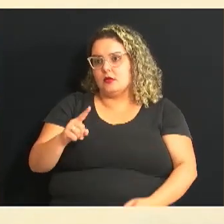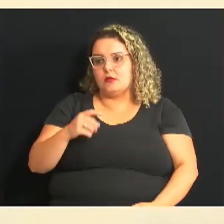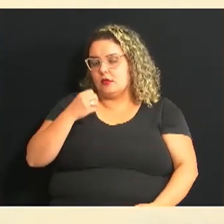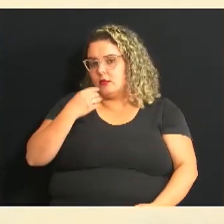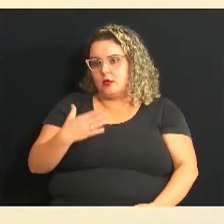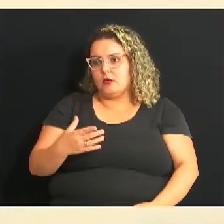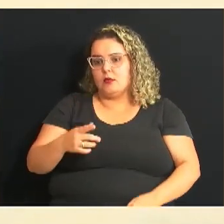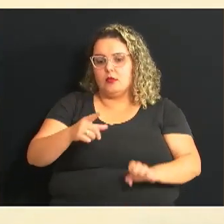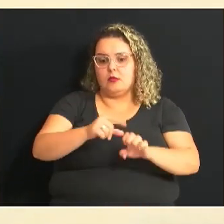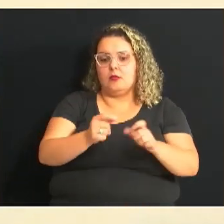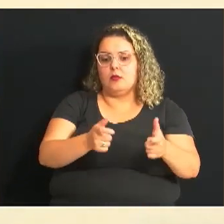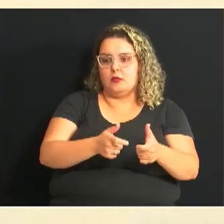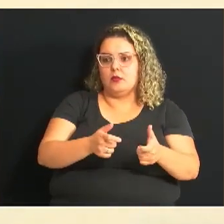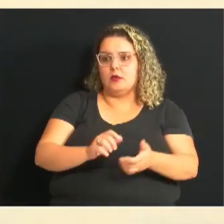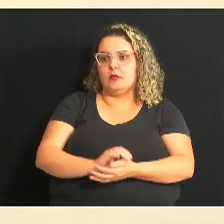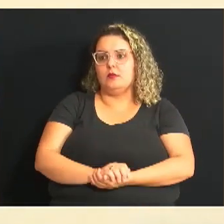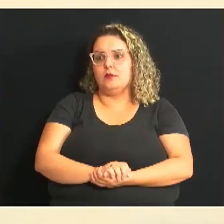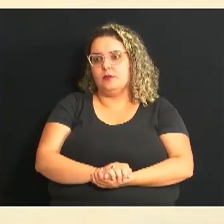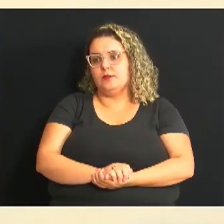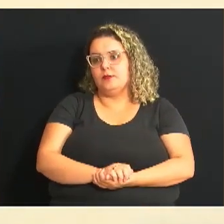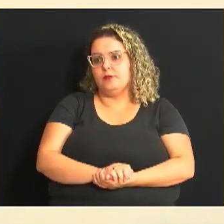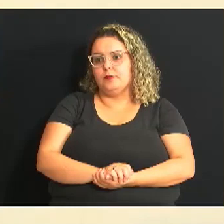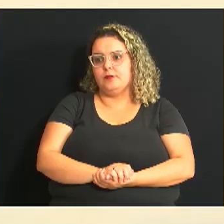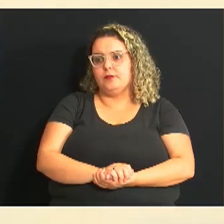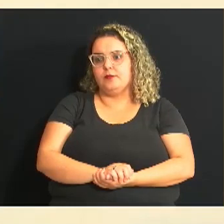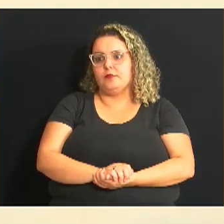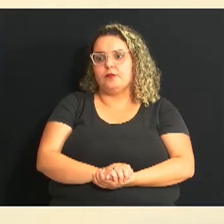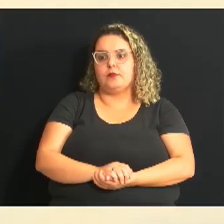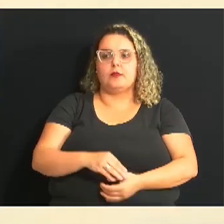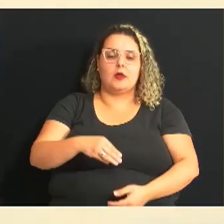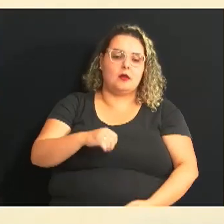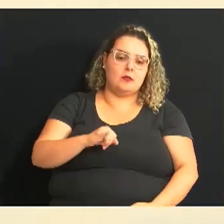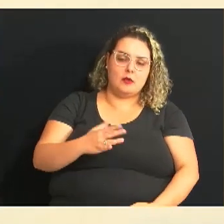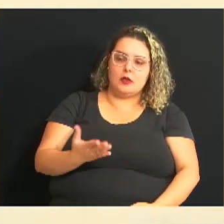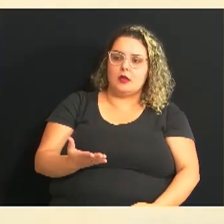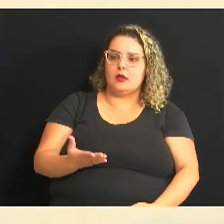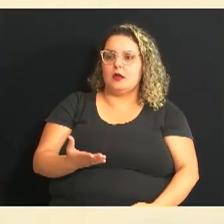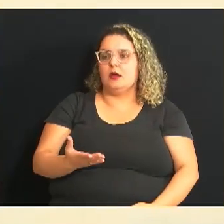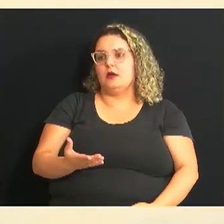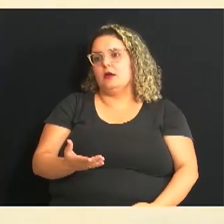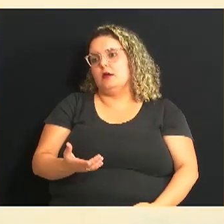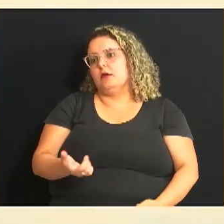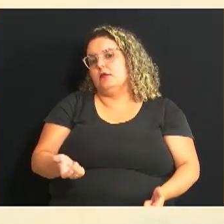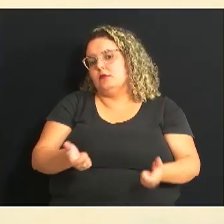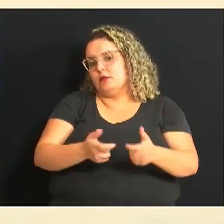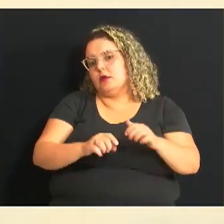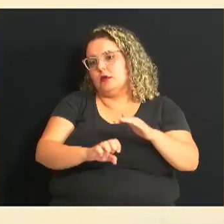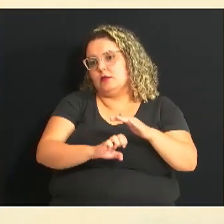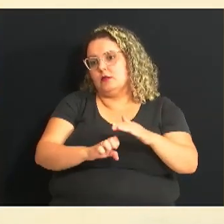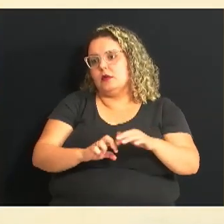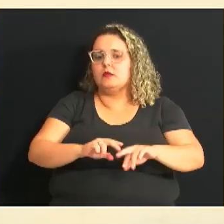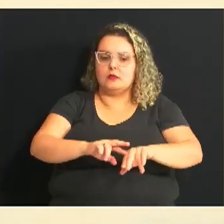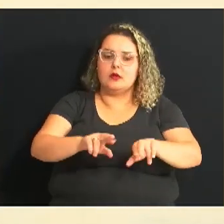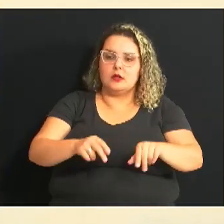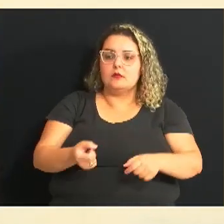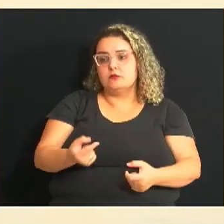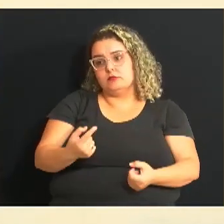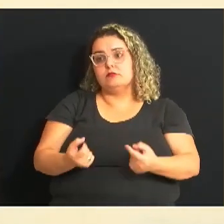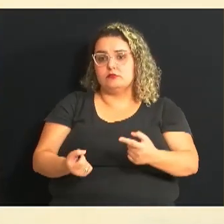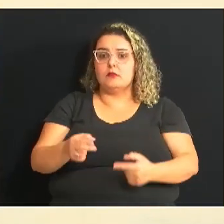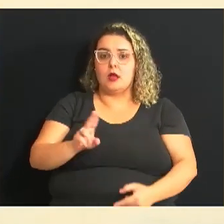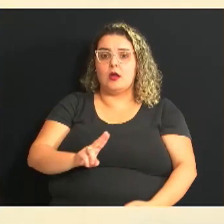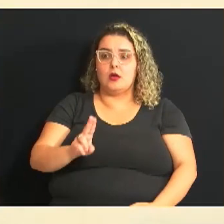Sim. Microempresário, né? Que é MEI, ou até microempresas em geral, muitas, às vezes algumas utilizam,